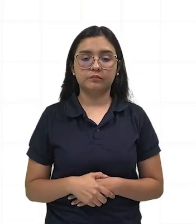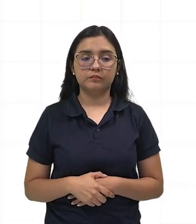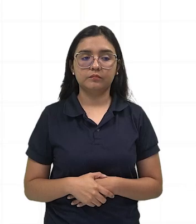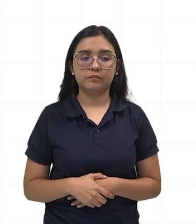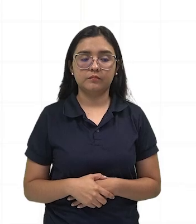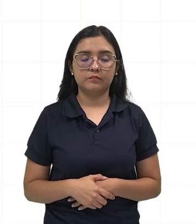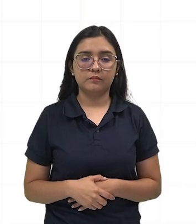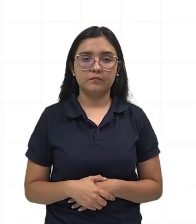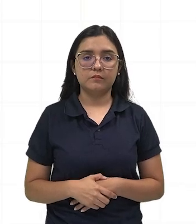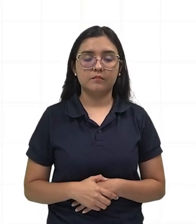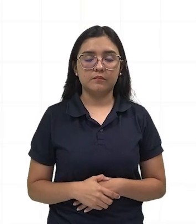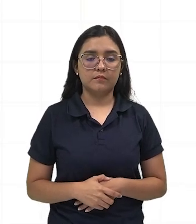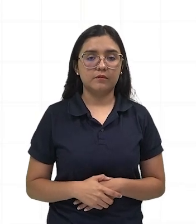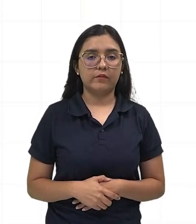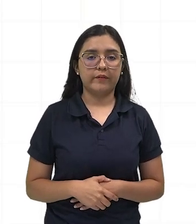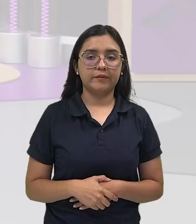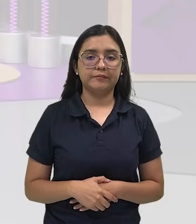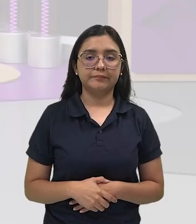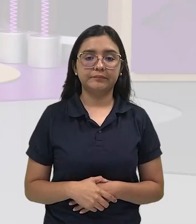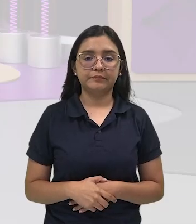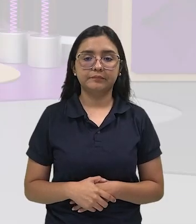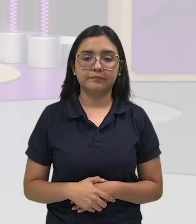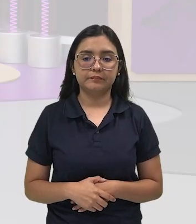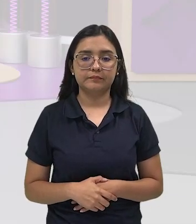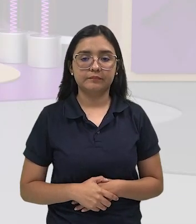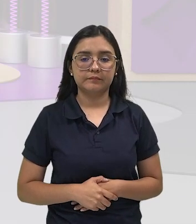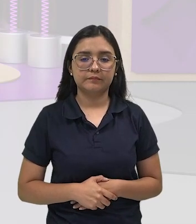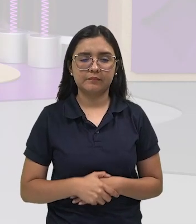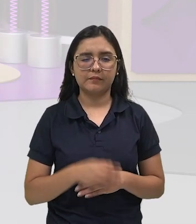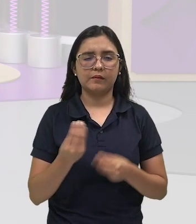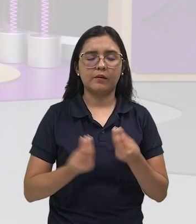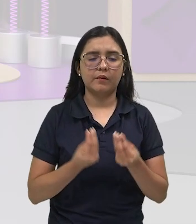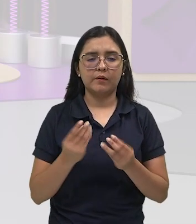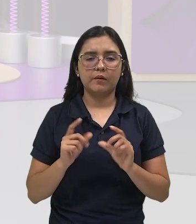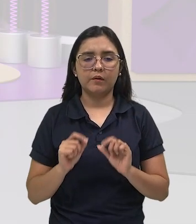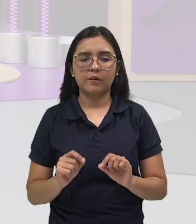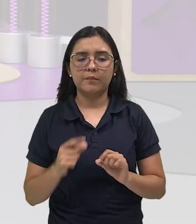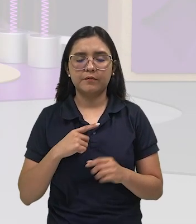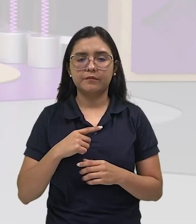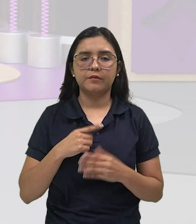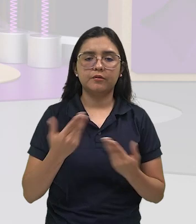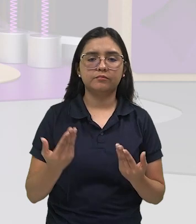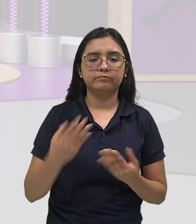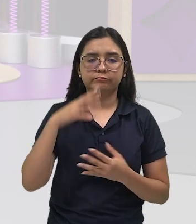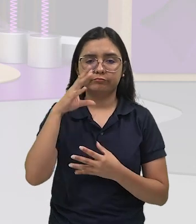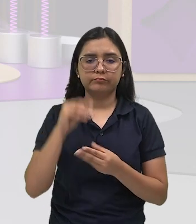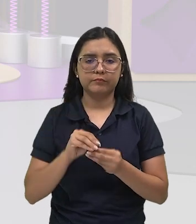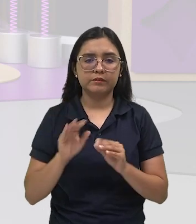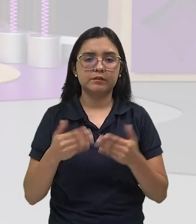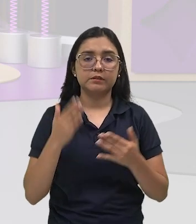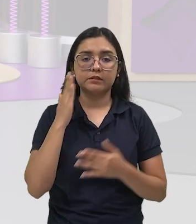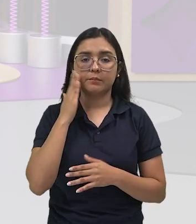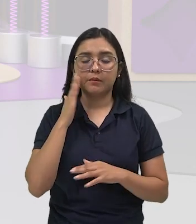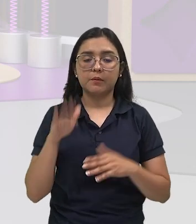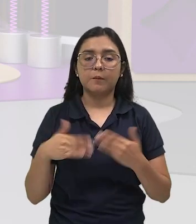inversamente proporcional. E como é que eu faço esse tipo de interpretação?